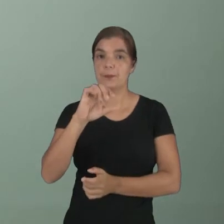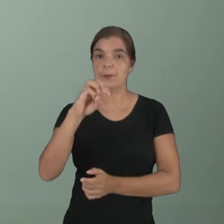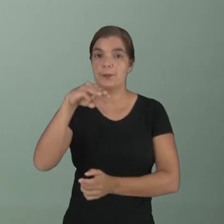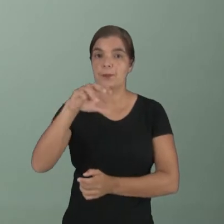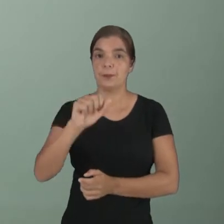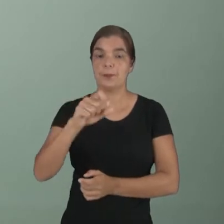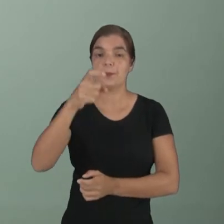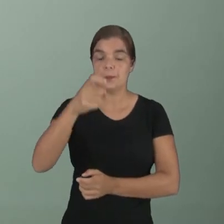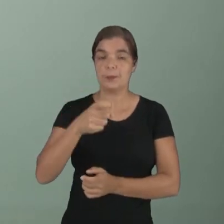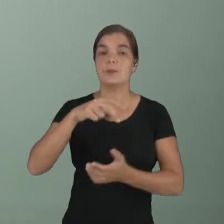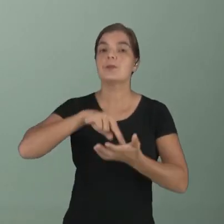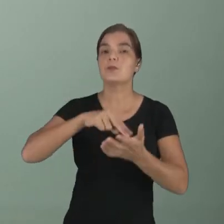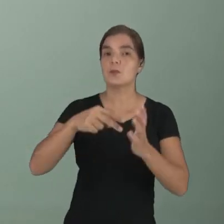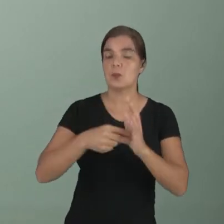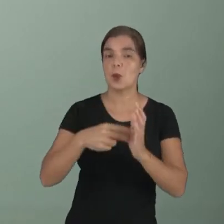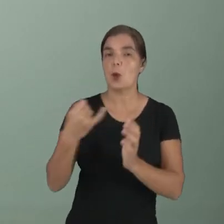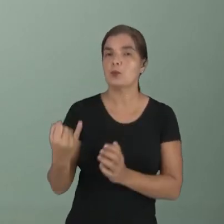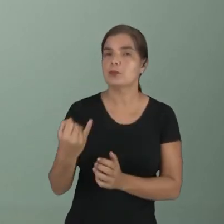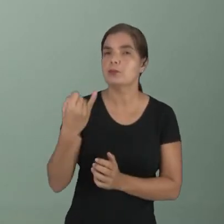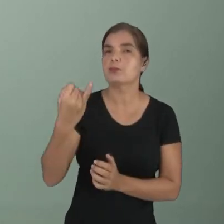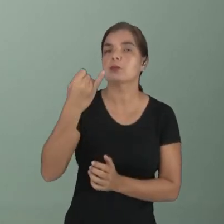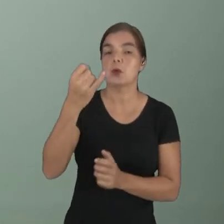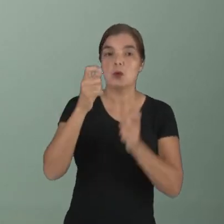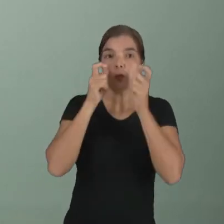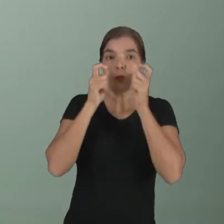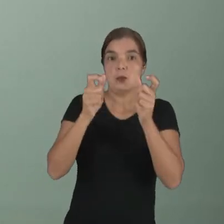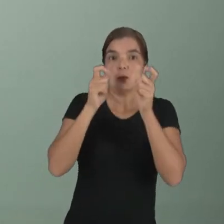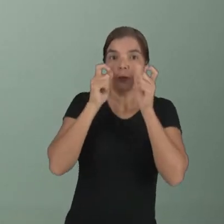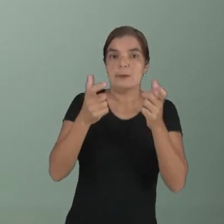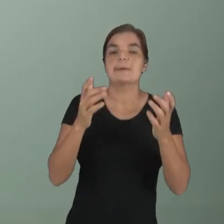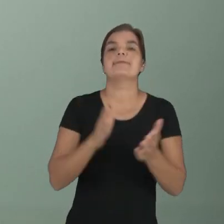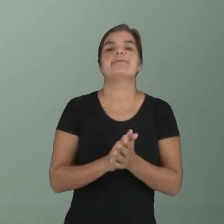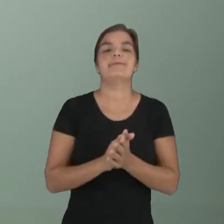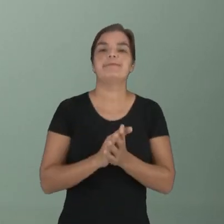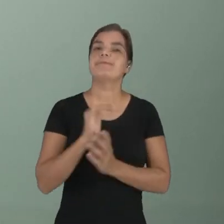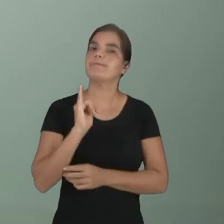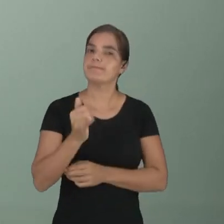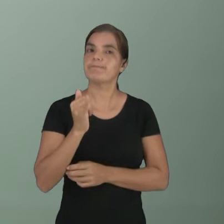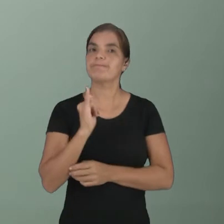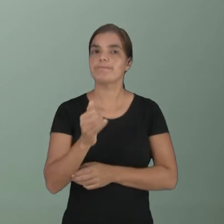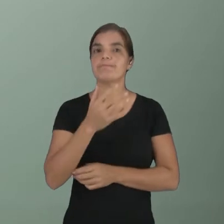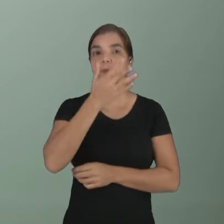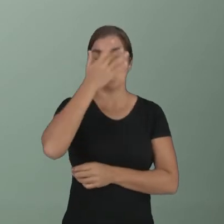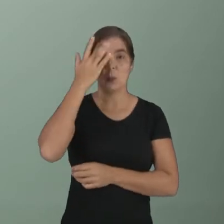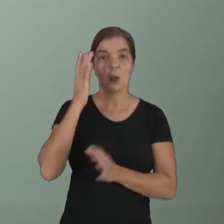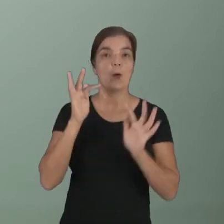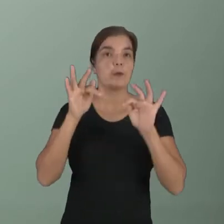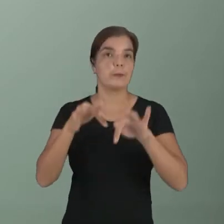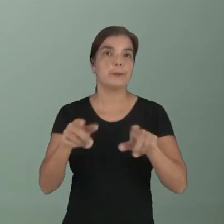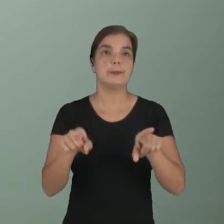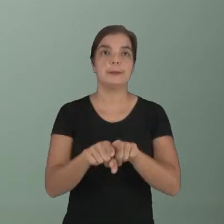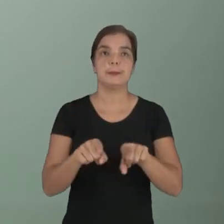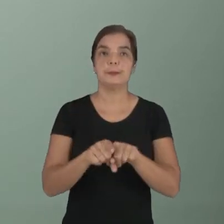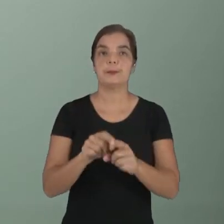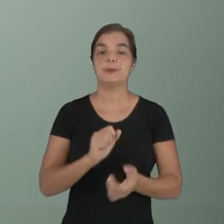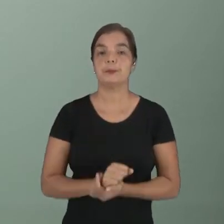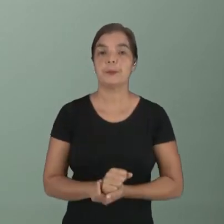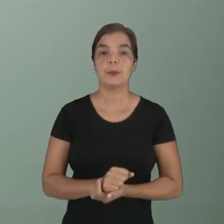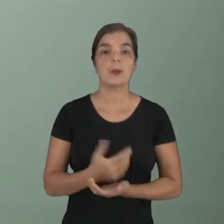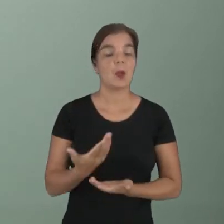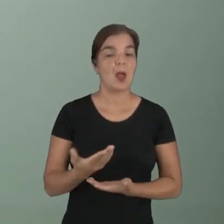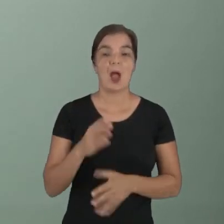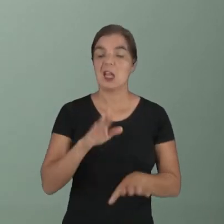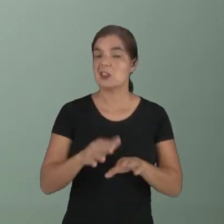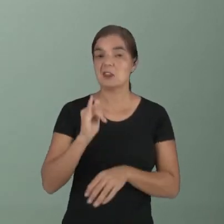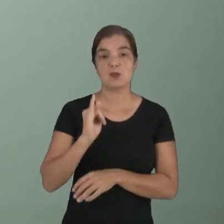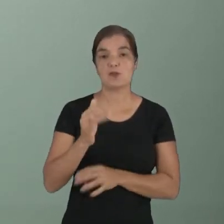clímax. O clímax é o ponto de maior tensão da narrativa que vai levar ao desfecho. Muitas narrativas